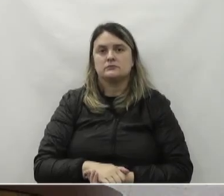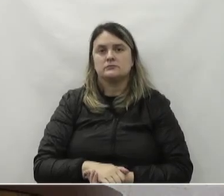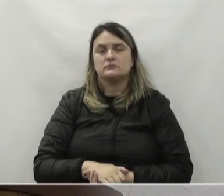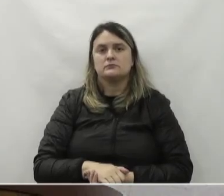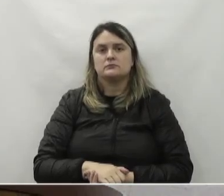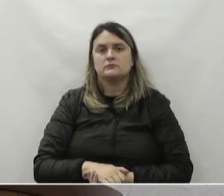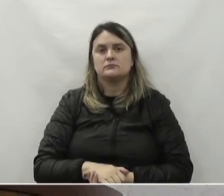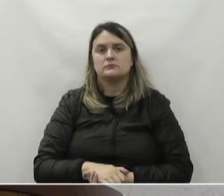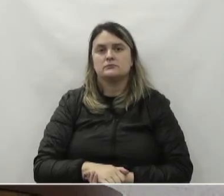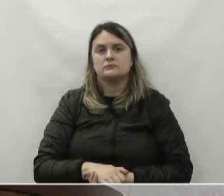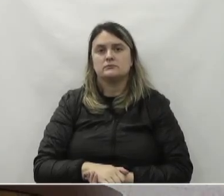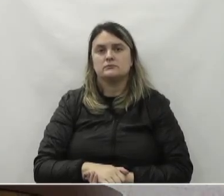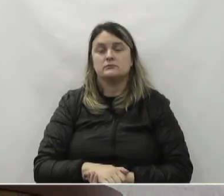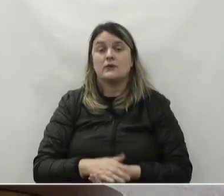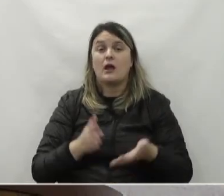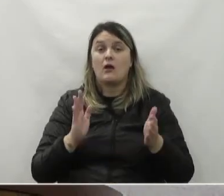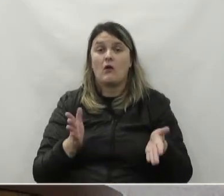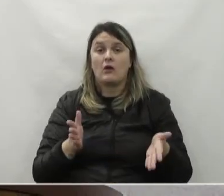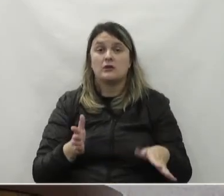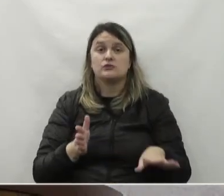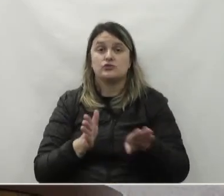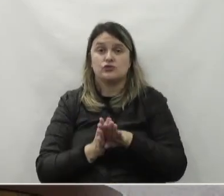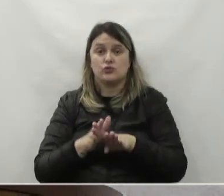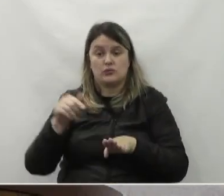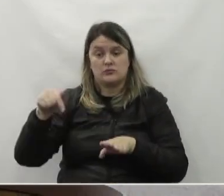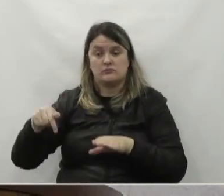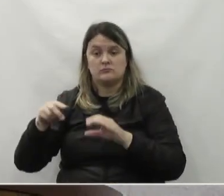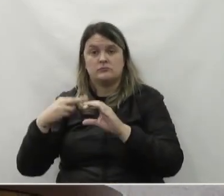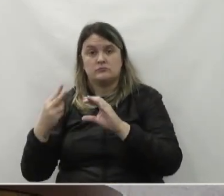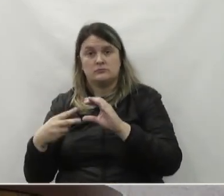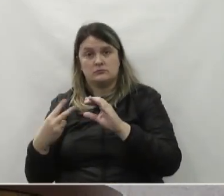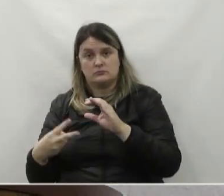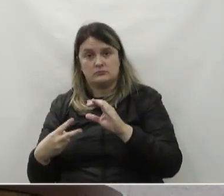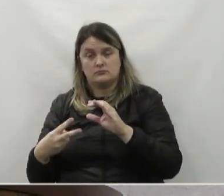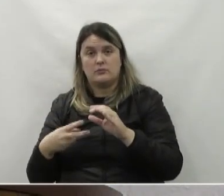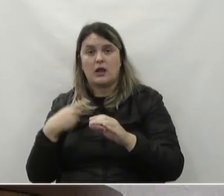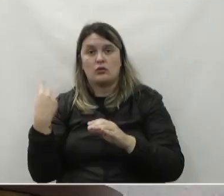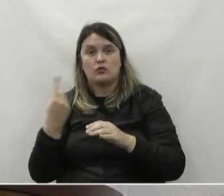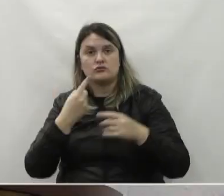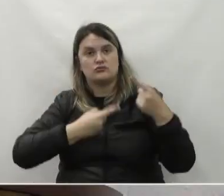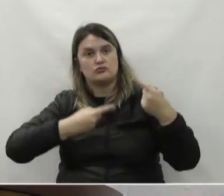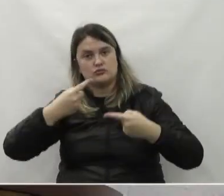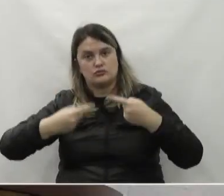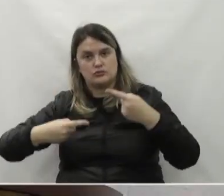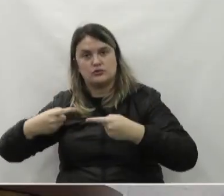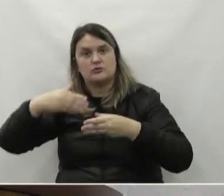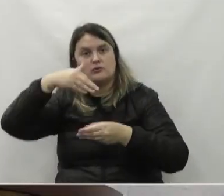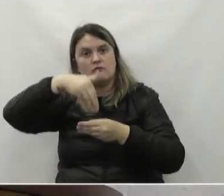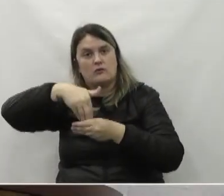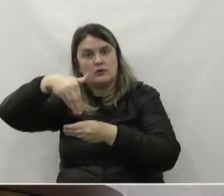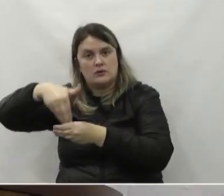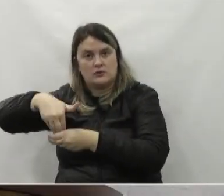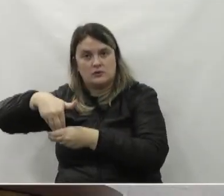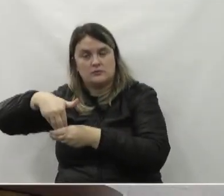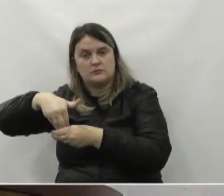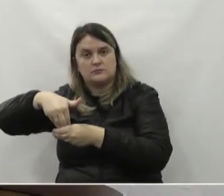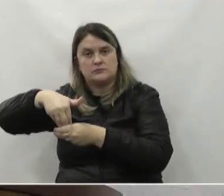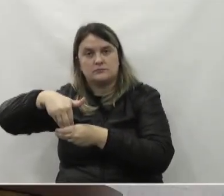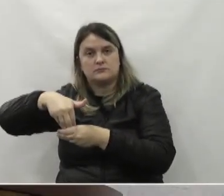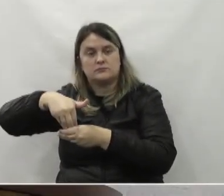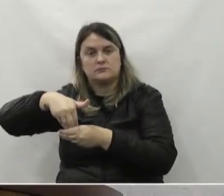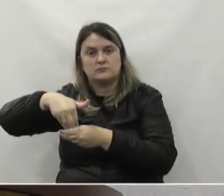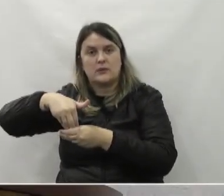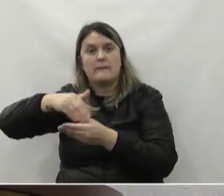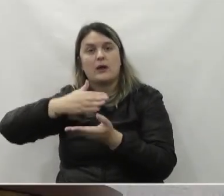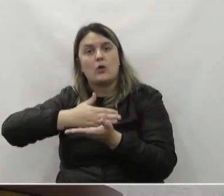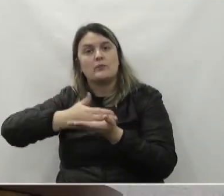contrato. E agora chegou aqui para a Câmara, para a nossa apreciação e votação da